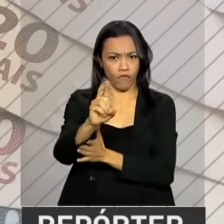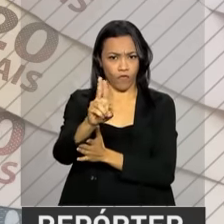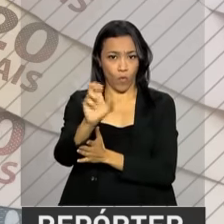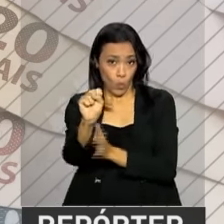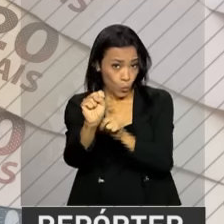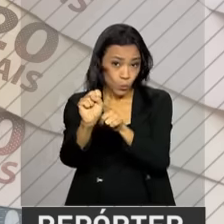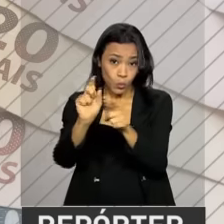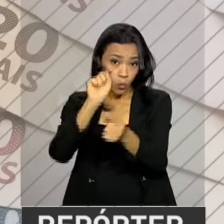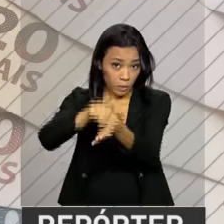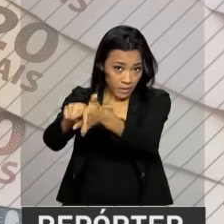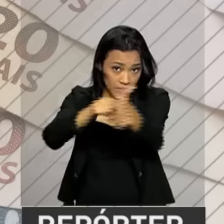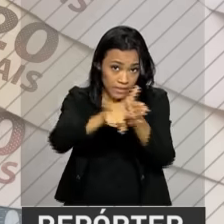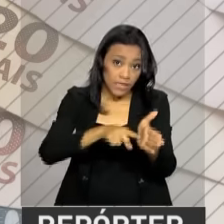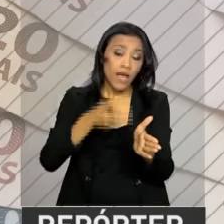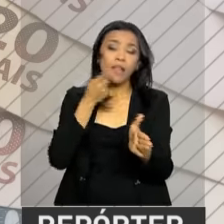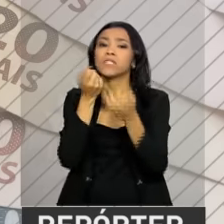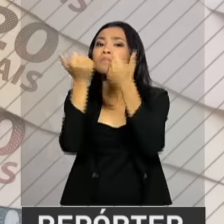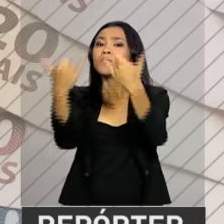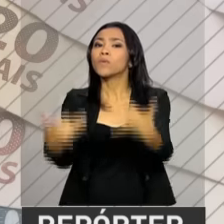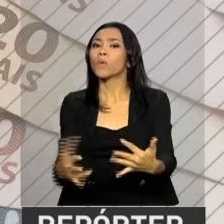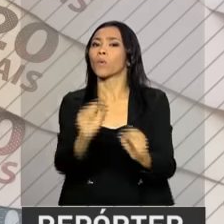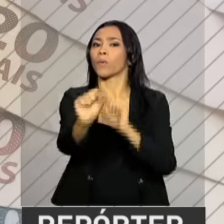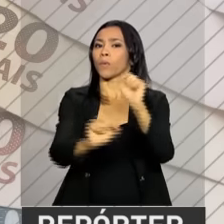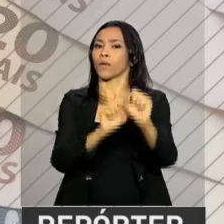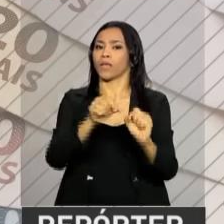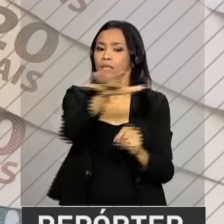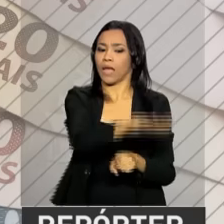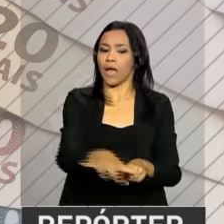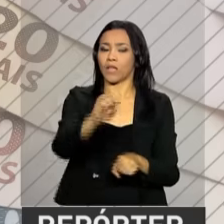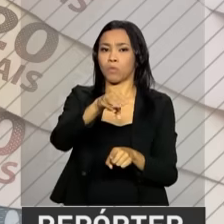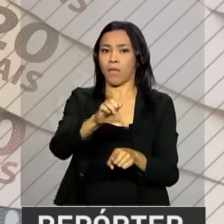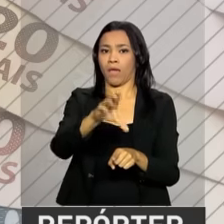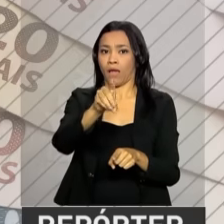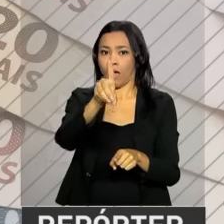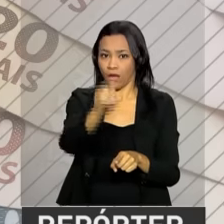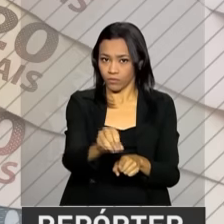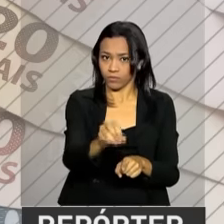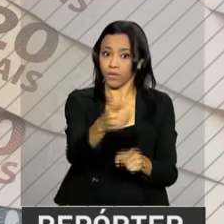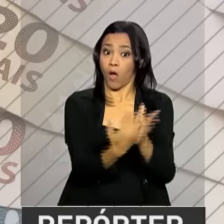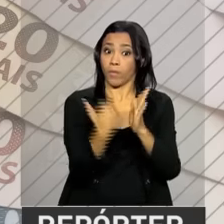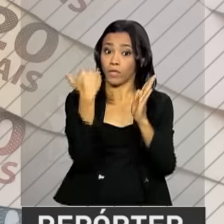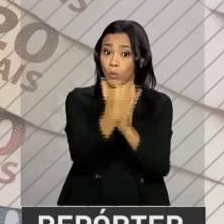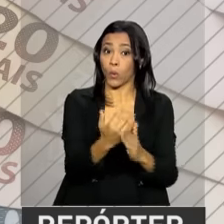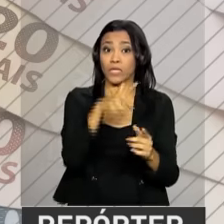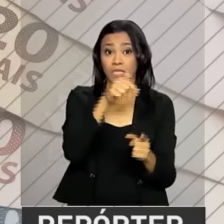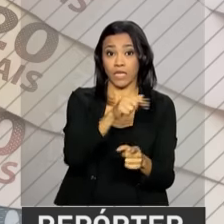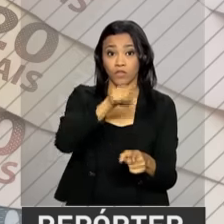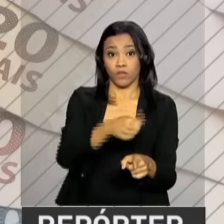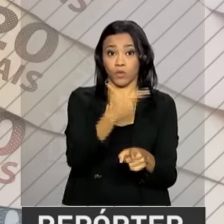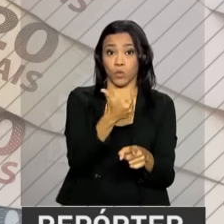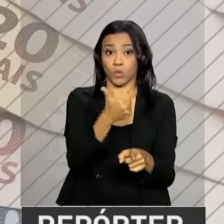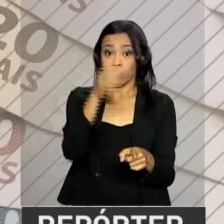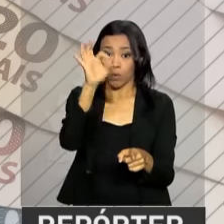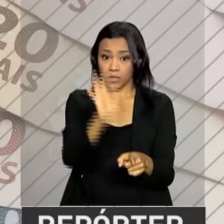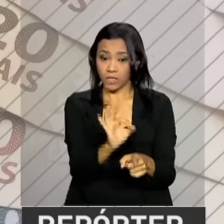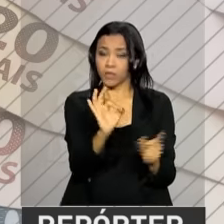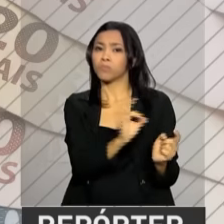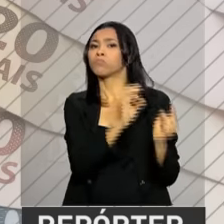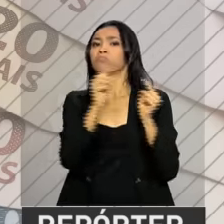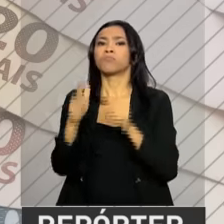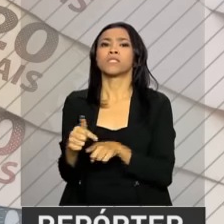país a inflação Projetada pelo mercado financeiro aumentou passou de 7,12 por